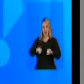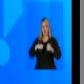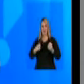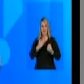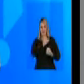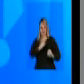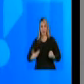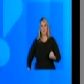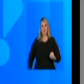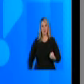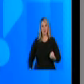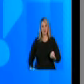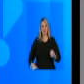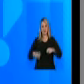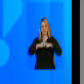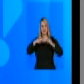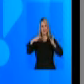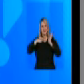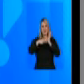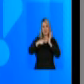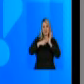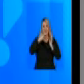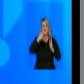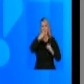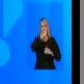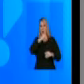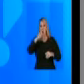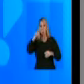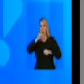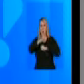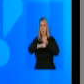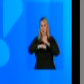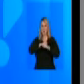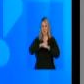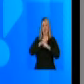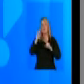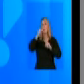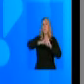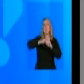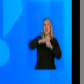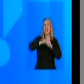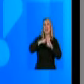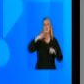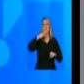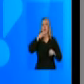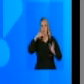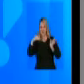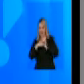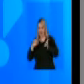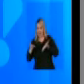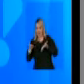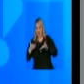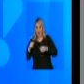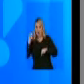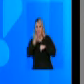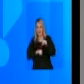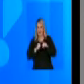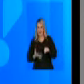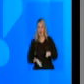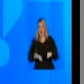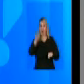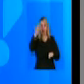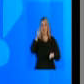através de denúncias, diz que nos últimos meses, de março para cá, a violência contra os moradores de rua cresceu em 60%.